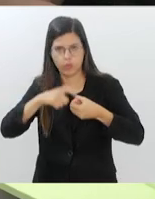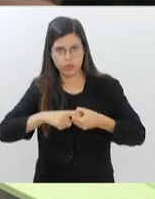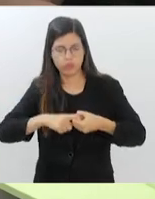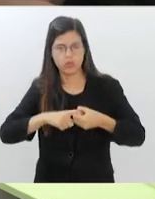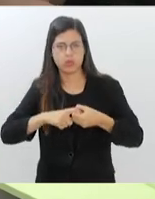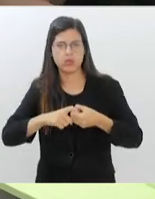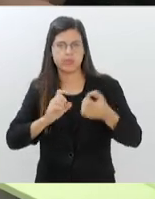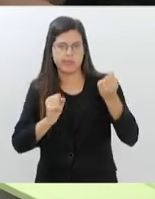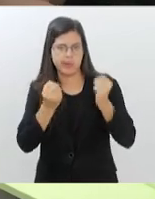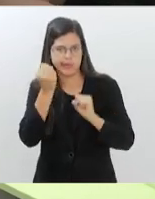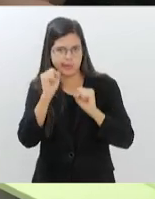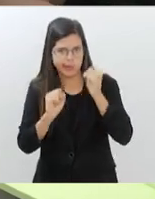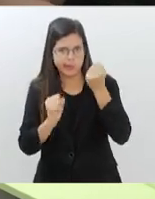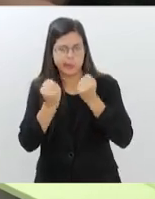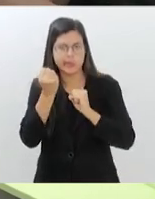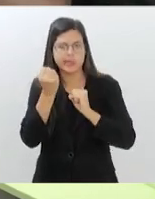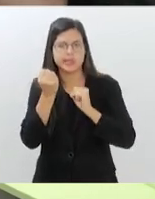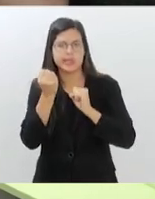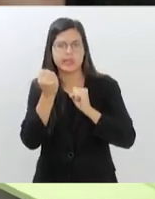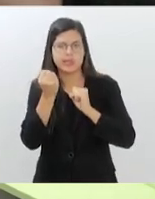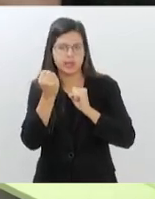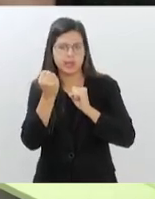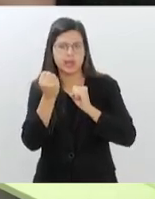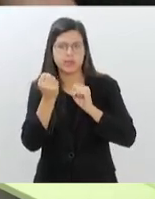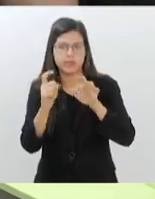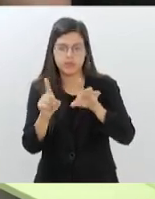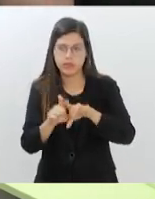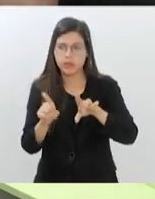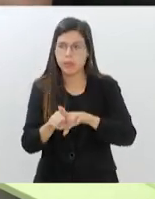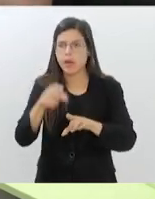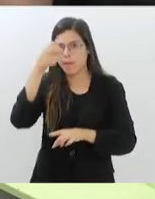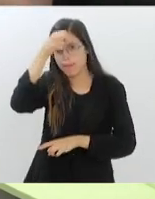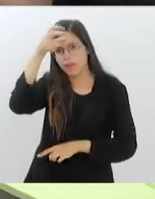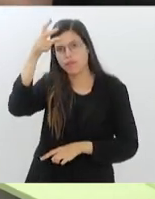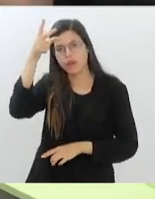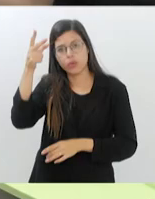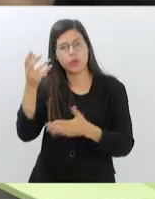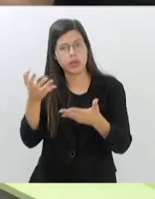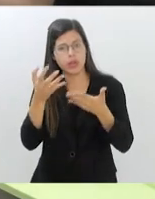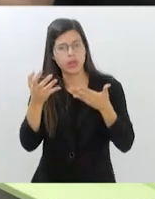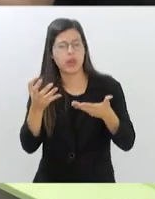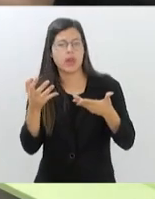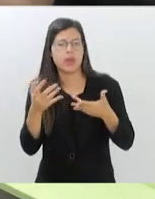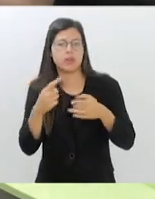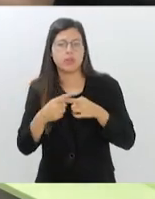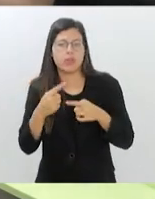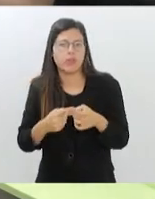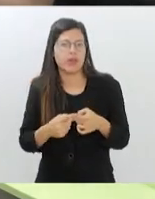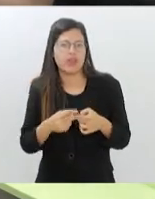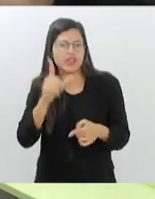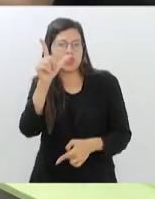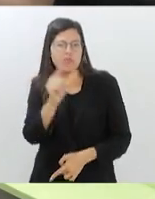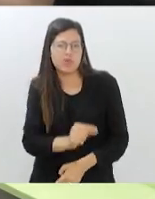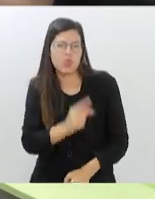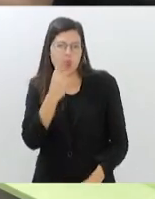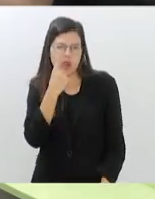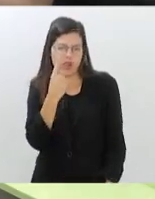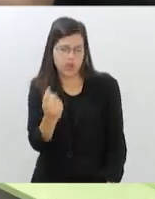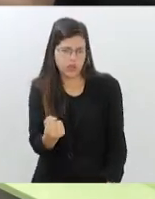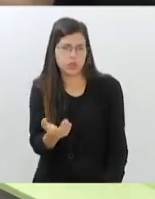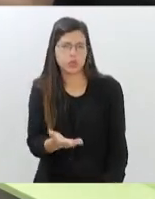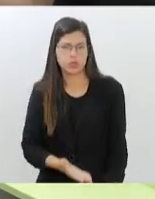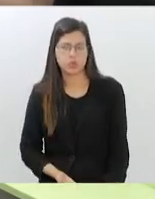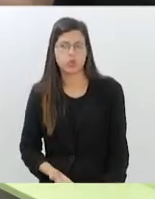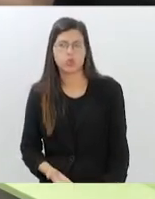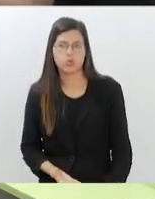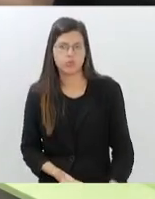boa prefeitura também quer porque quanto menos ele põe no aterro menos ele paga PR disposição final do lixo